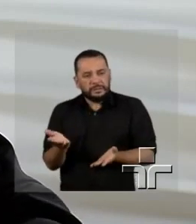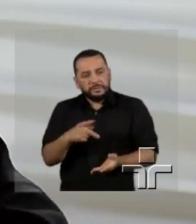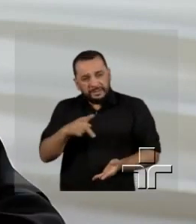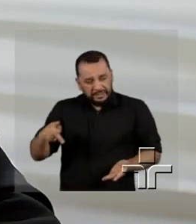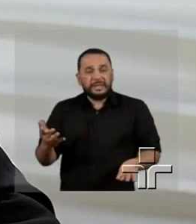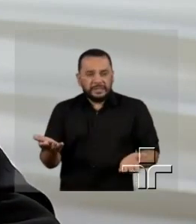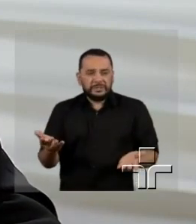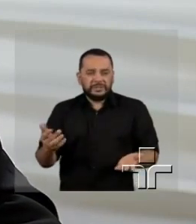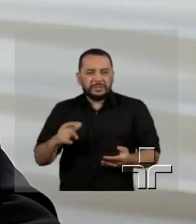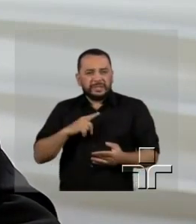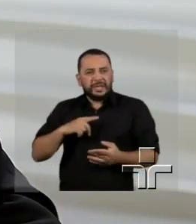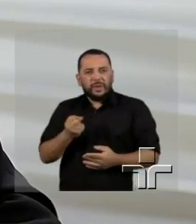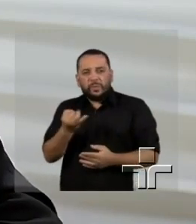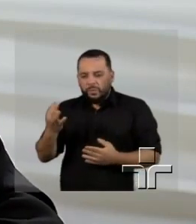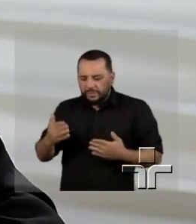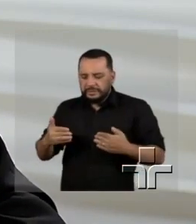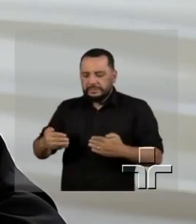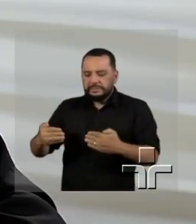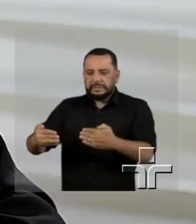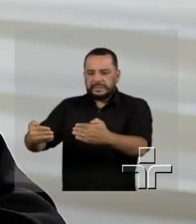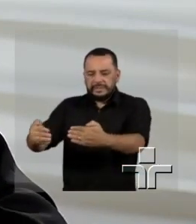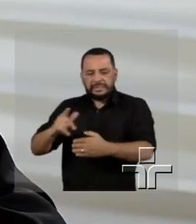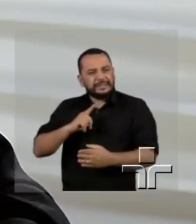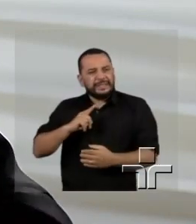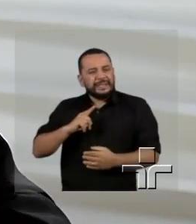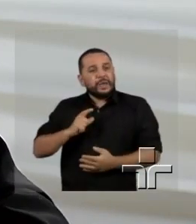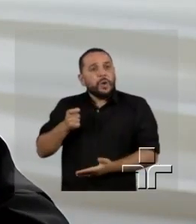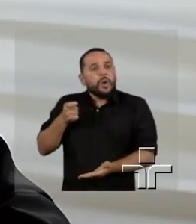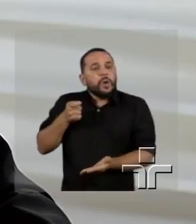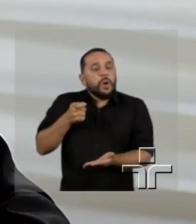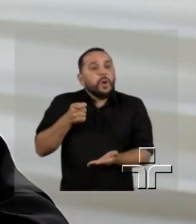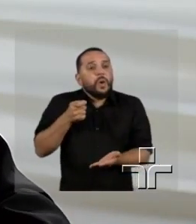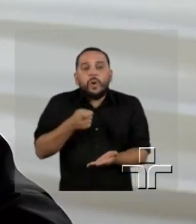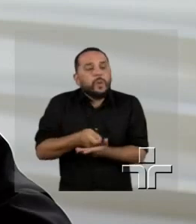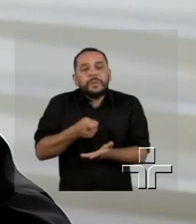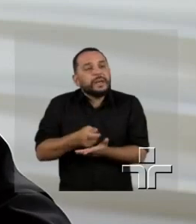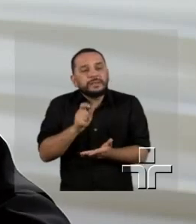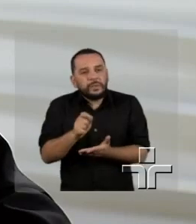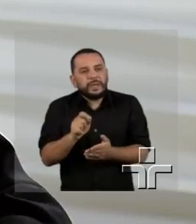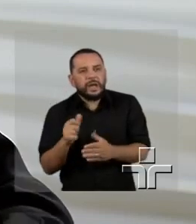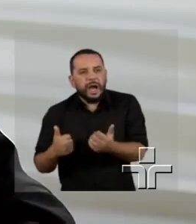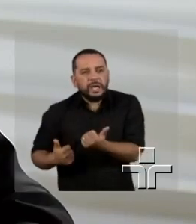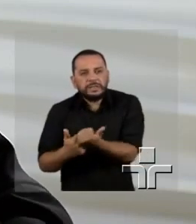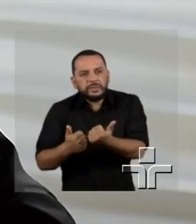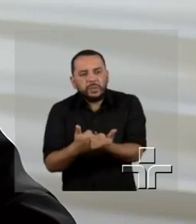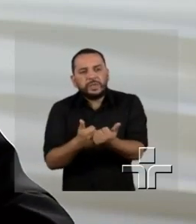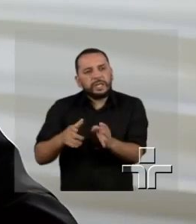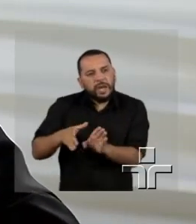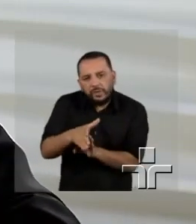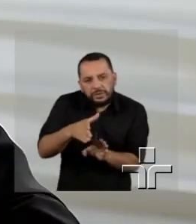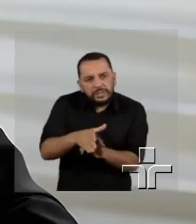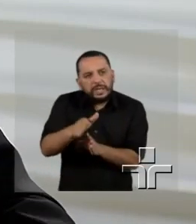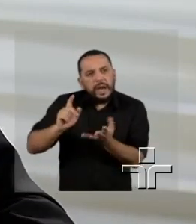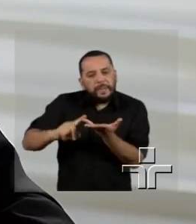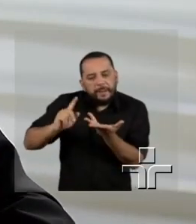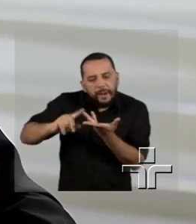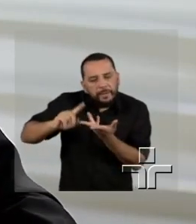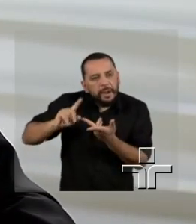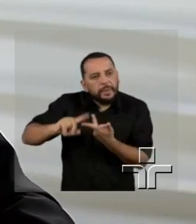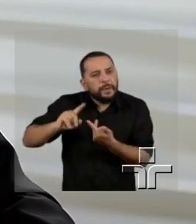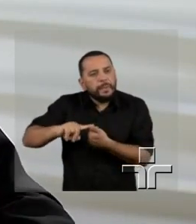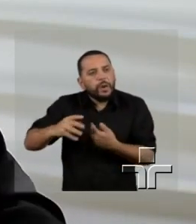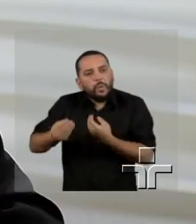que chama a atenção do presidente para o que ele fala? Olha, eu não posso dar opinião sobre o comportamento hoje